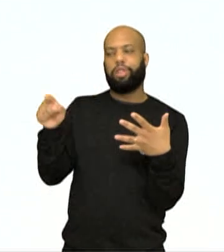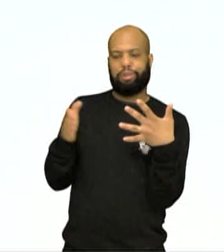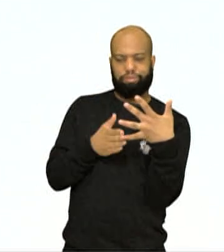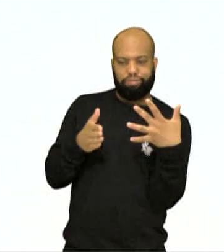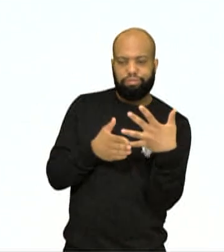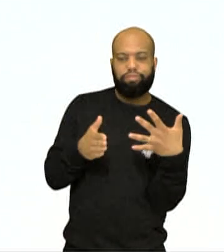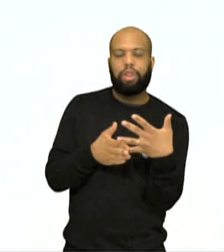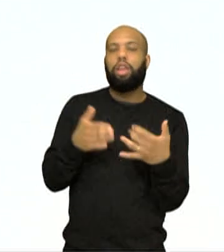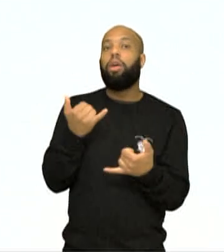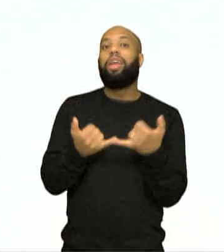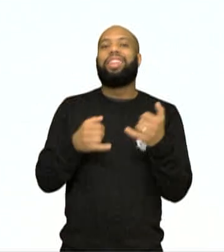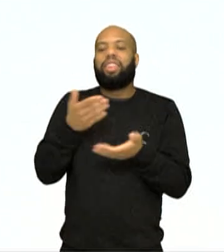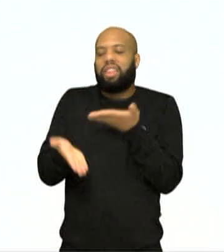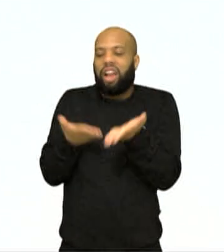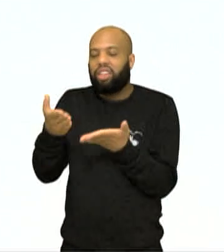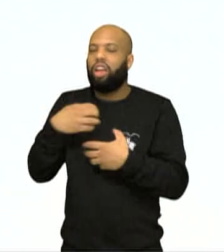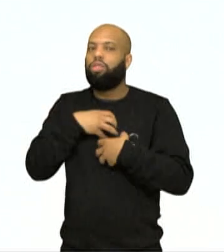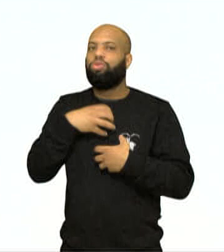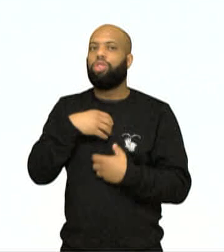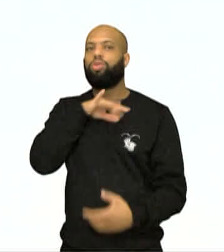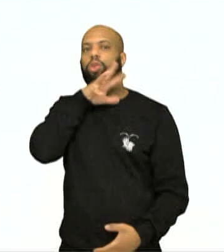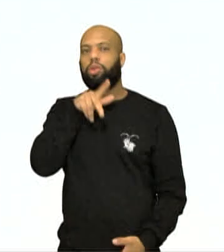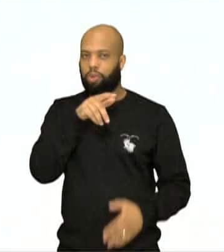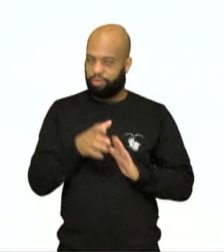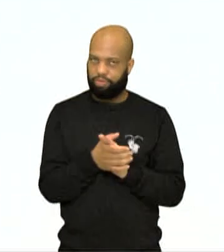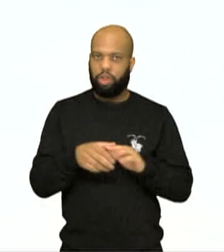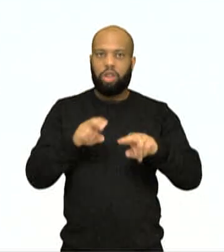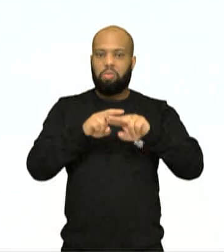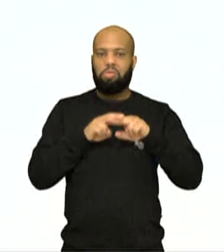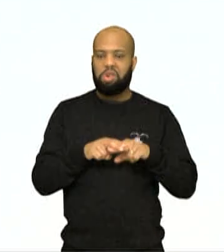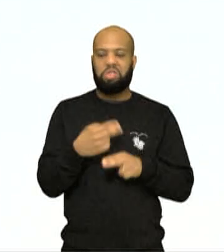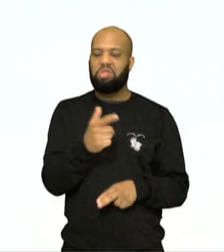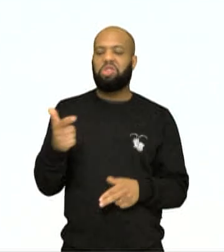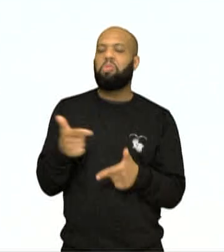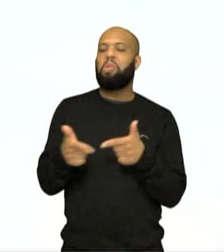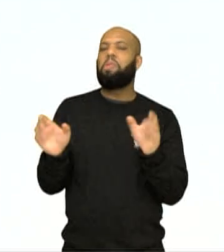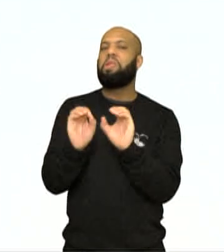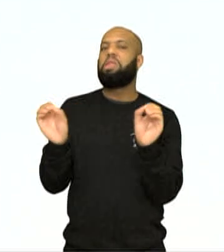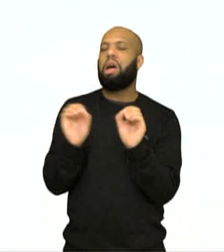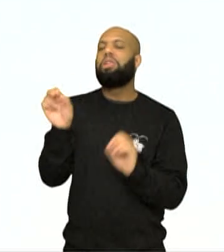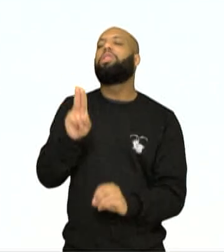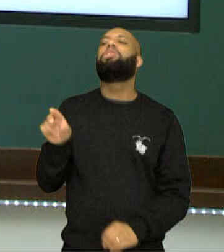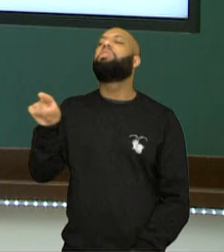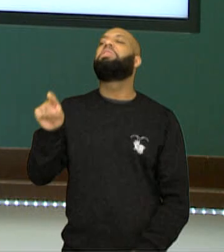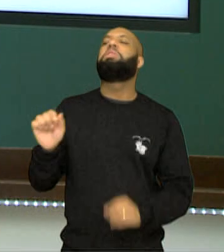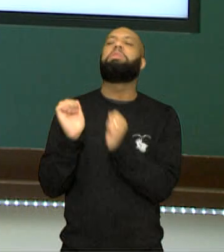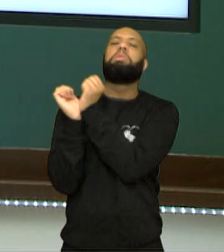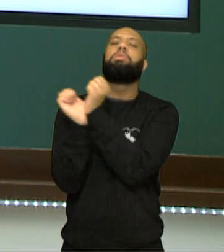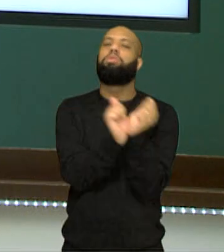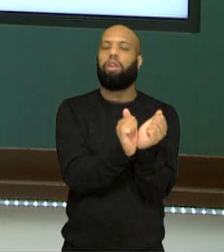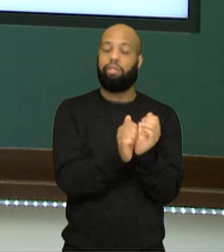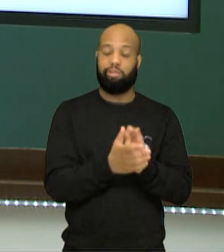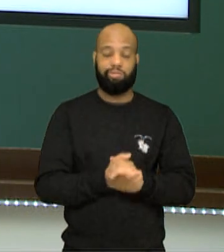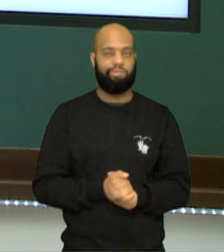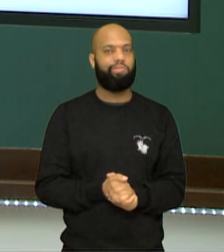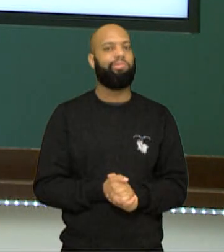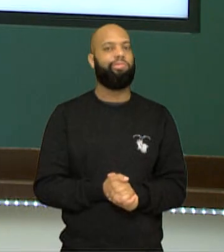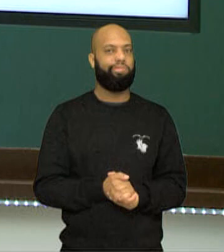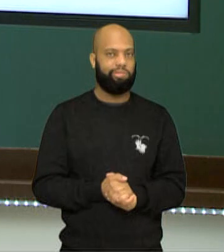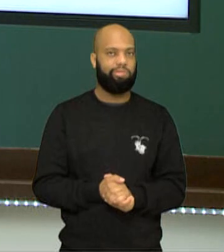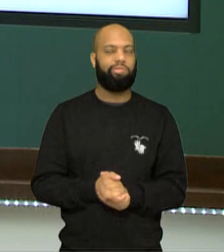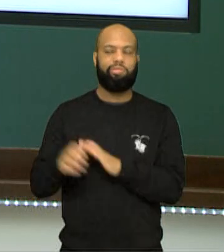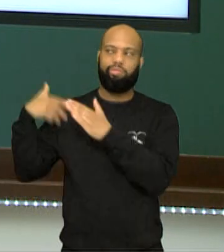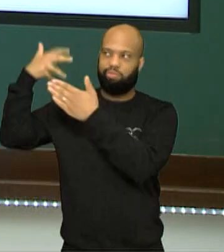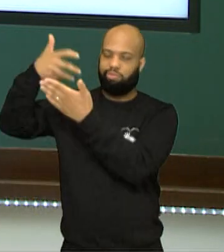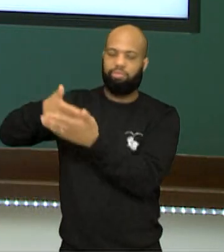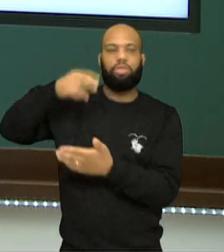como se fossem animais, e que por isso não havia problemas em usá-los como escravos. Então, esse é todo o percurso histórico, não